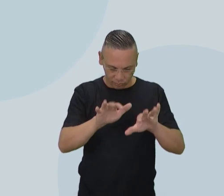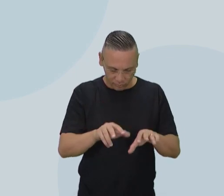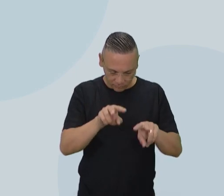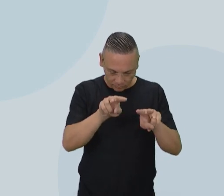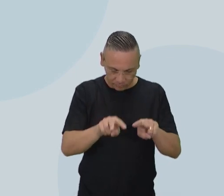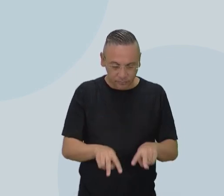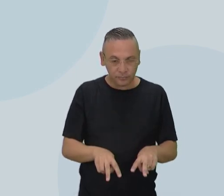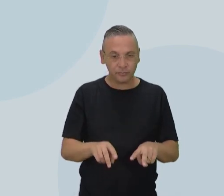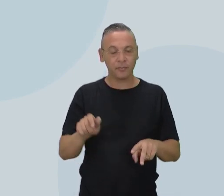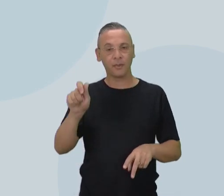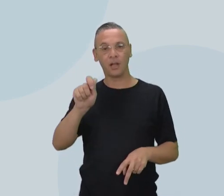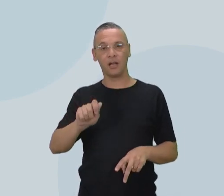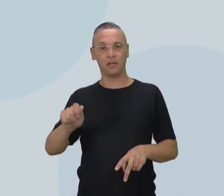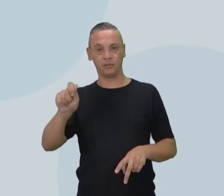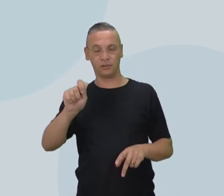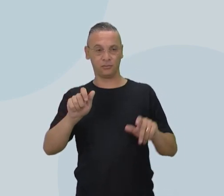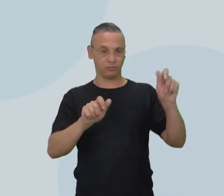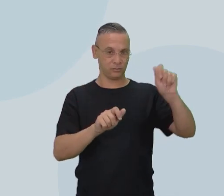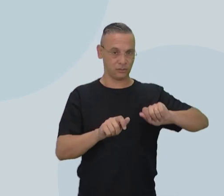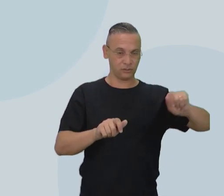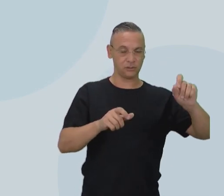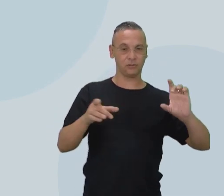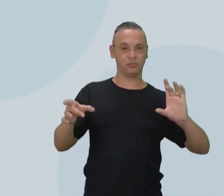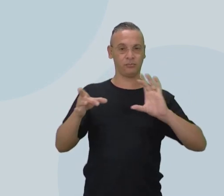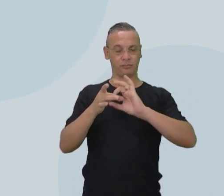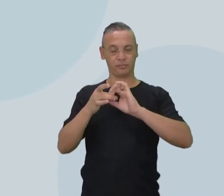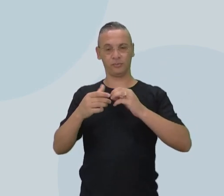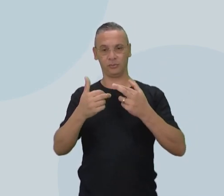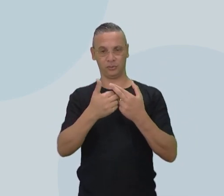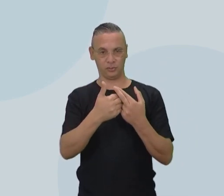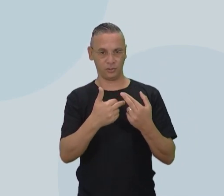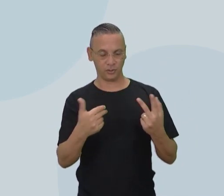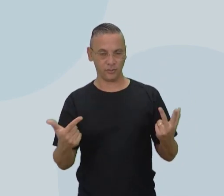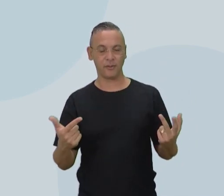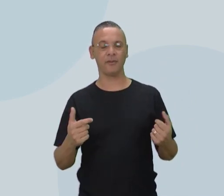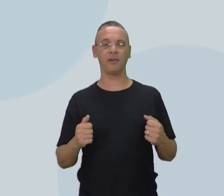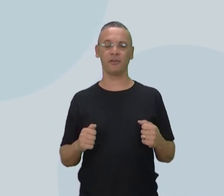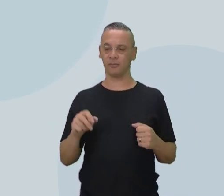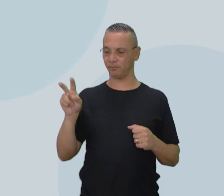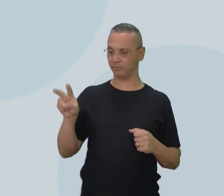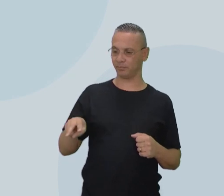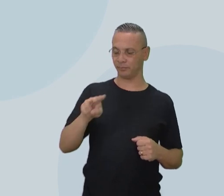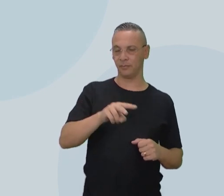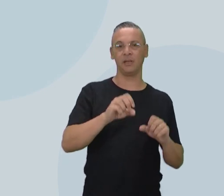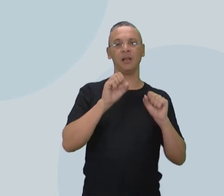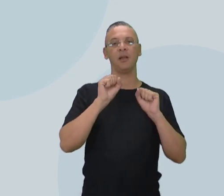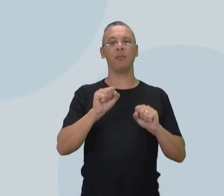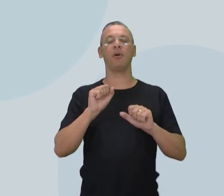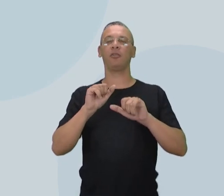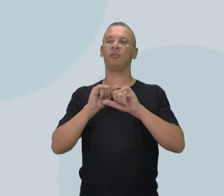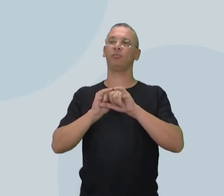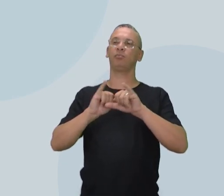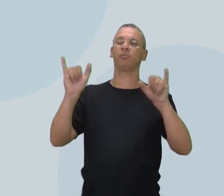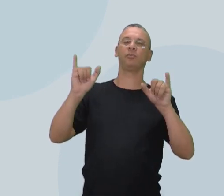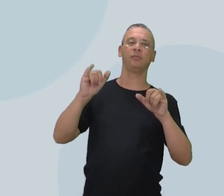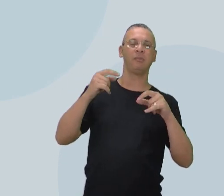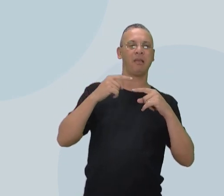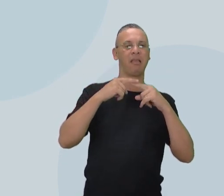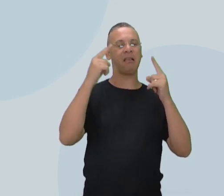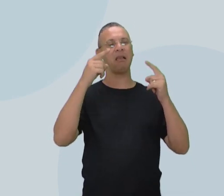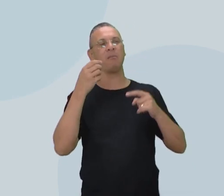em associações desvinculadas do estabelecimento jornalístico, poderão manifestar-se